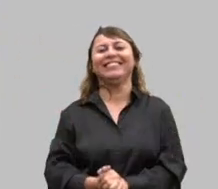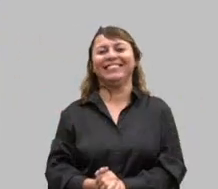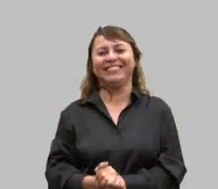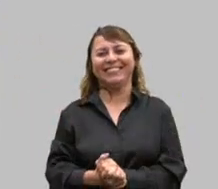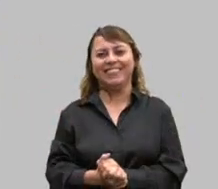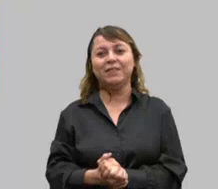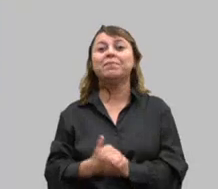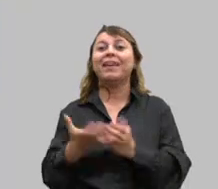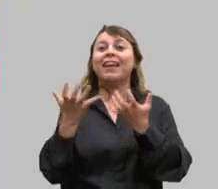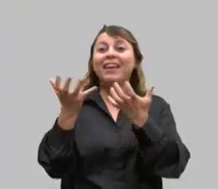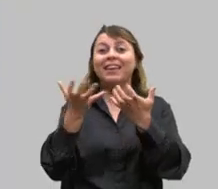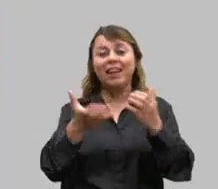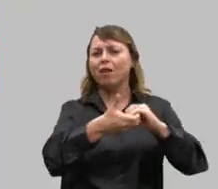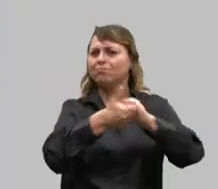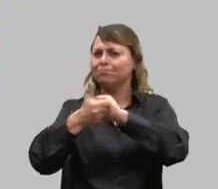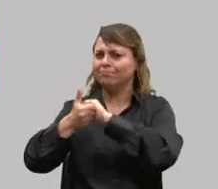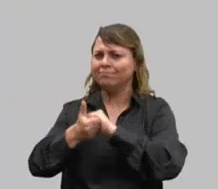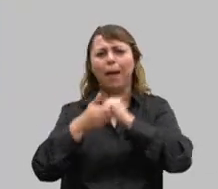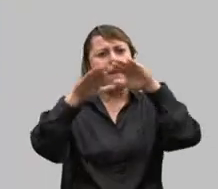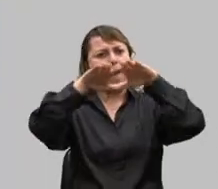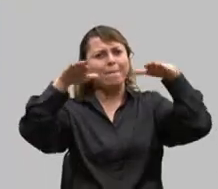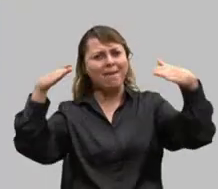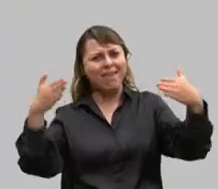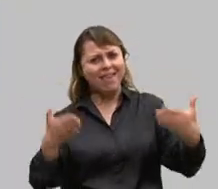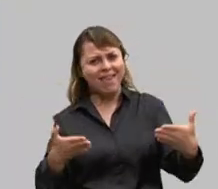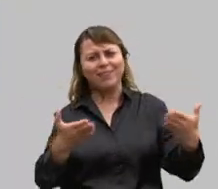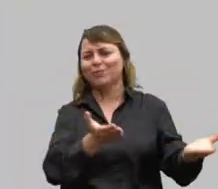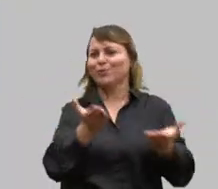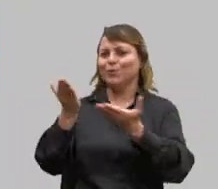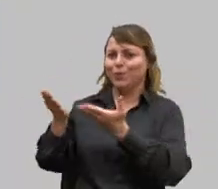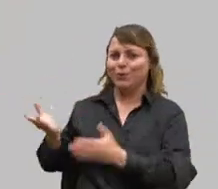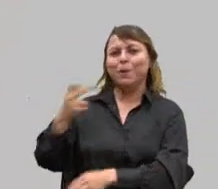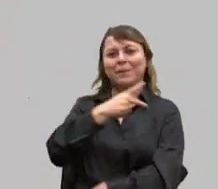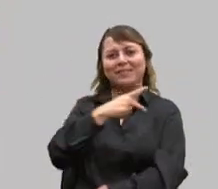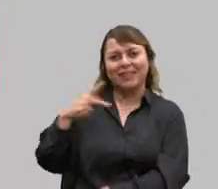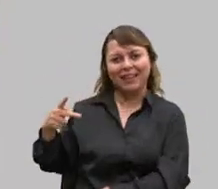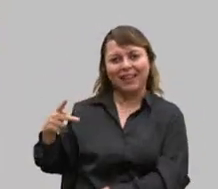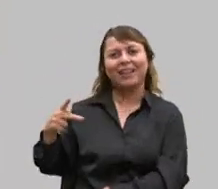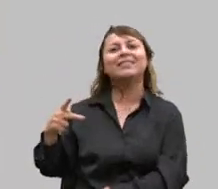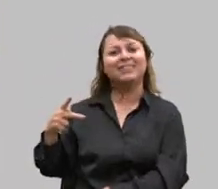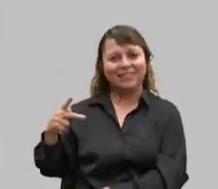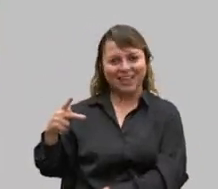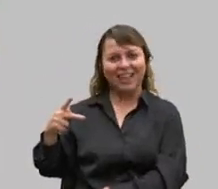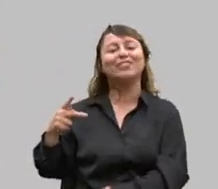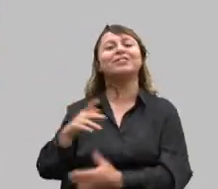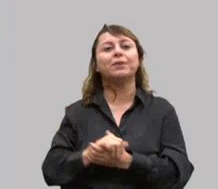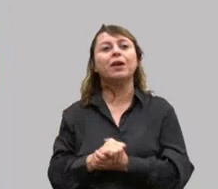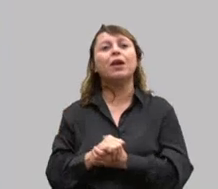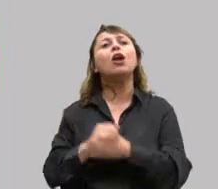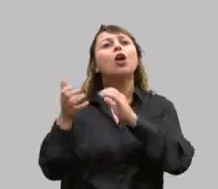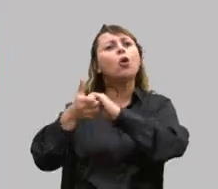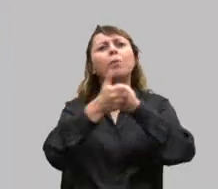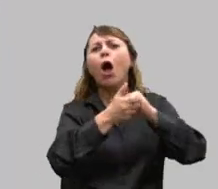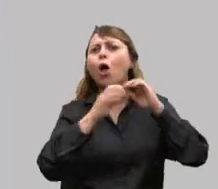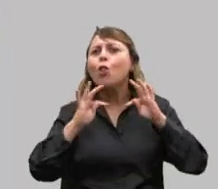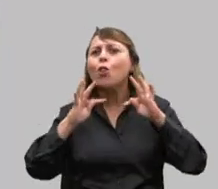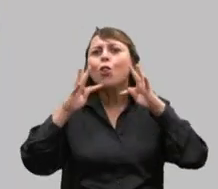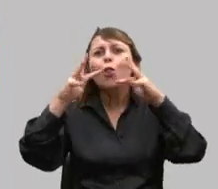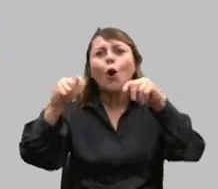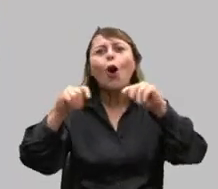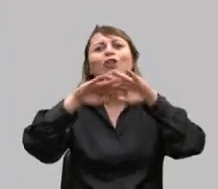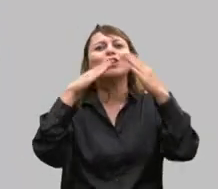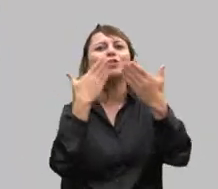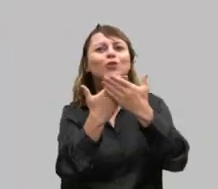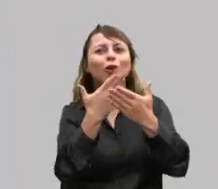queria cumprimentar toda a mesa na pessoa do nosso Presidente Deputado Tadeu Martins Leite e cumprimentar todos da escola do